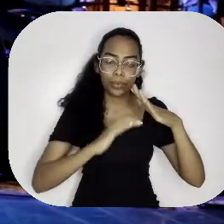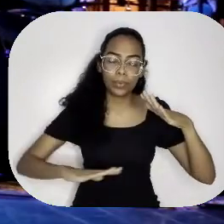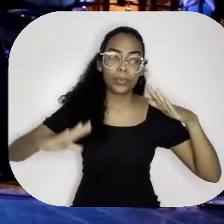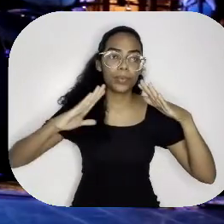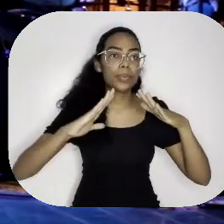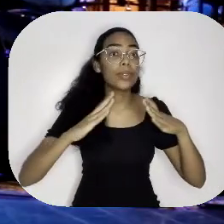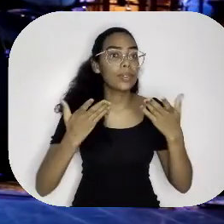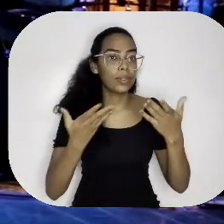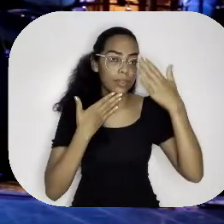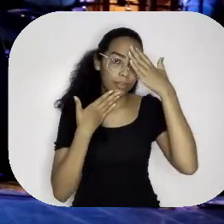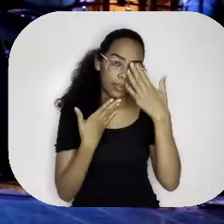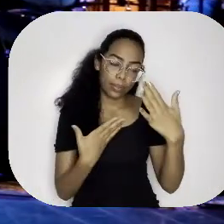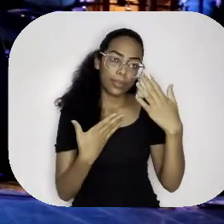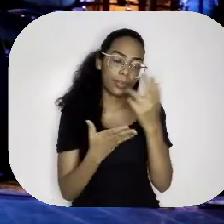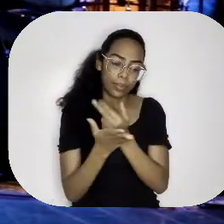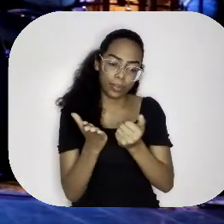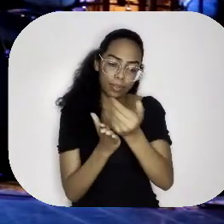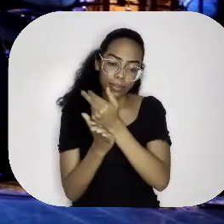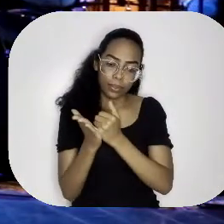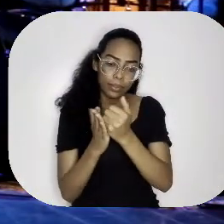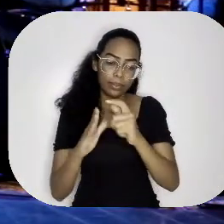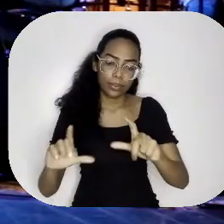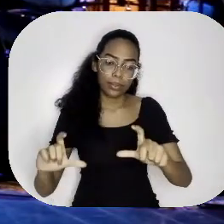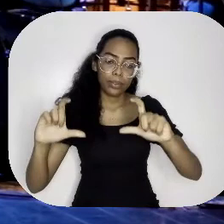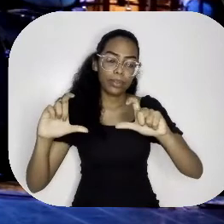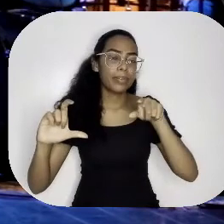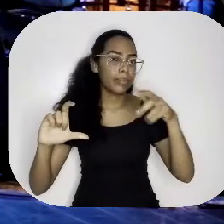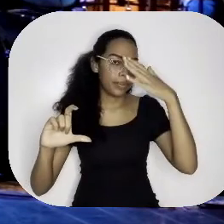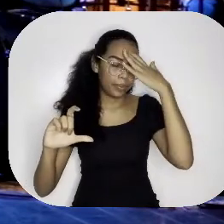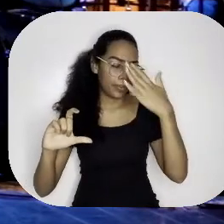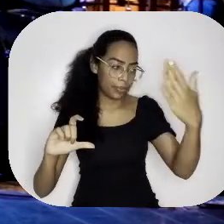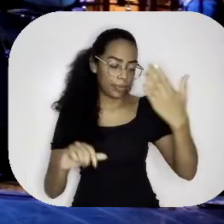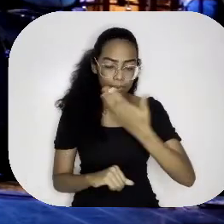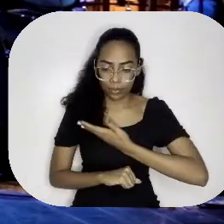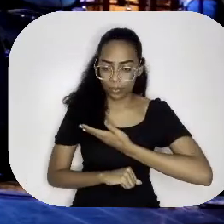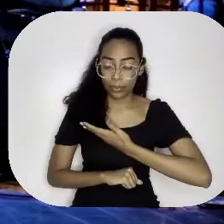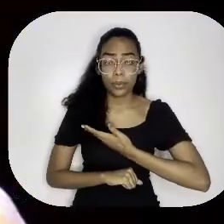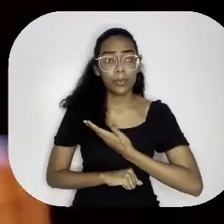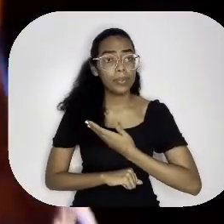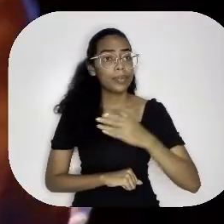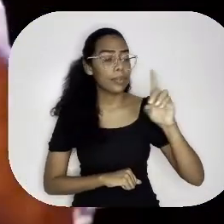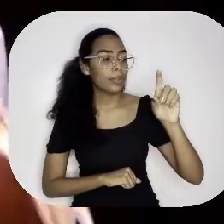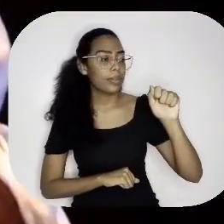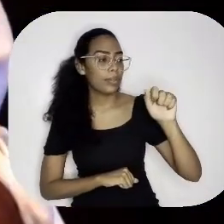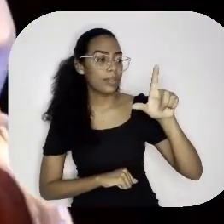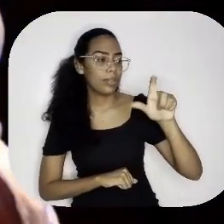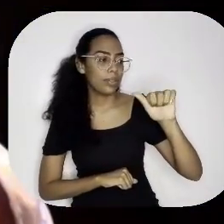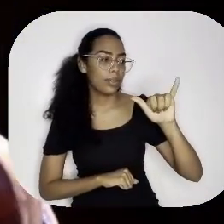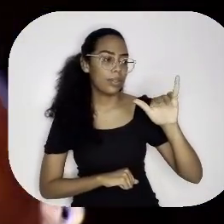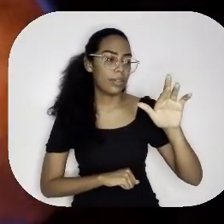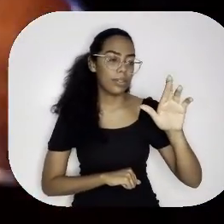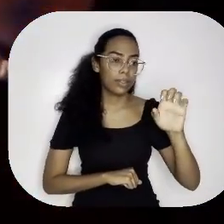Quero agradecer a figura que fez a capa do Além do Tempo, meu amigo Larry, Gaúcho Larry, figura presente. Na verdade, o Larry começou a gostar